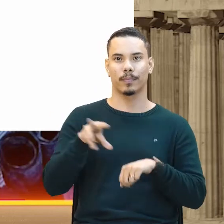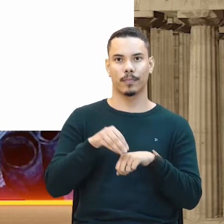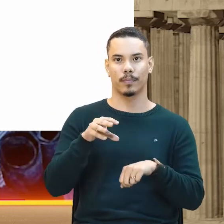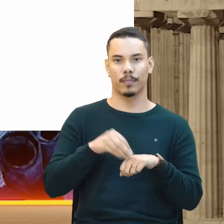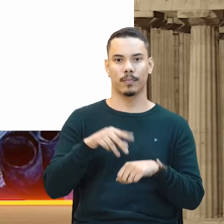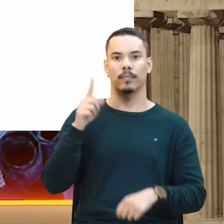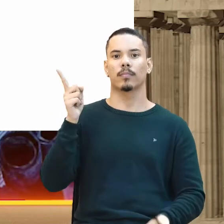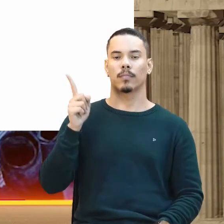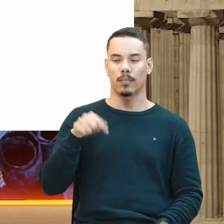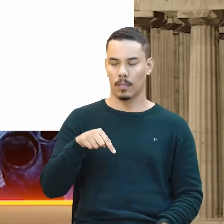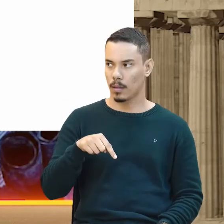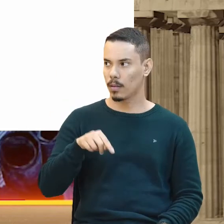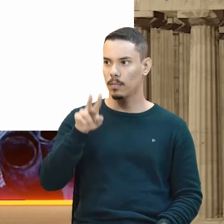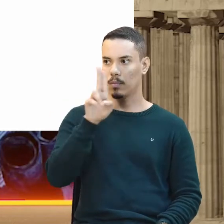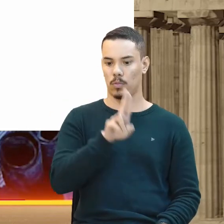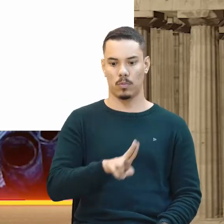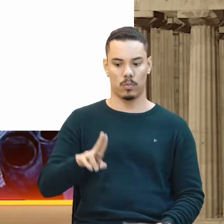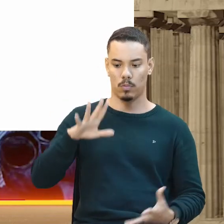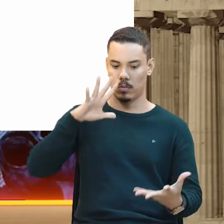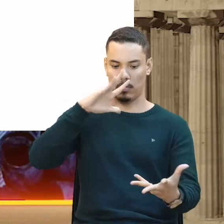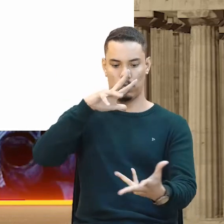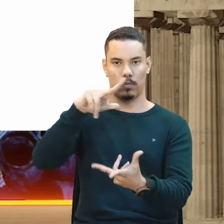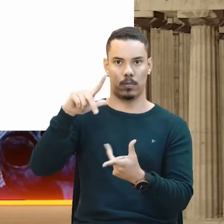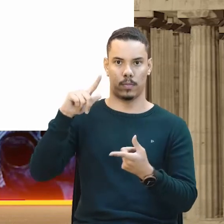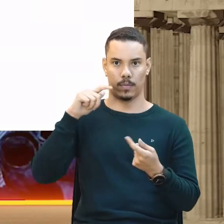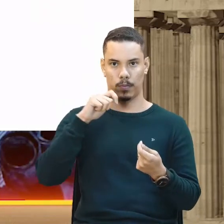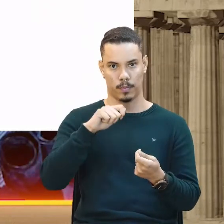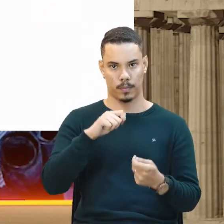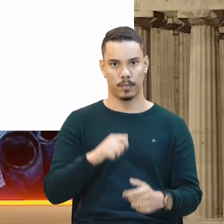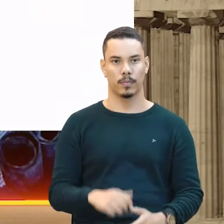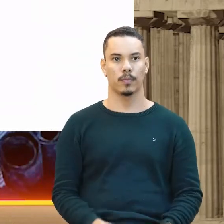é universal, ok? Então,